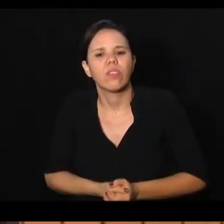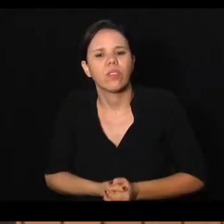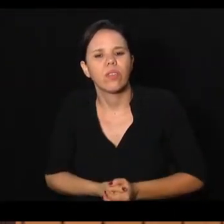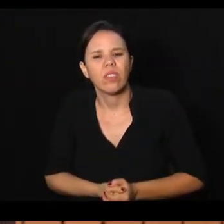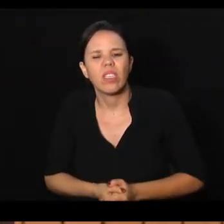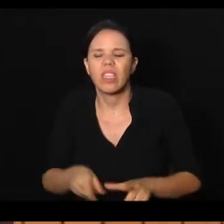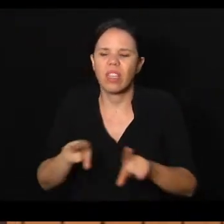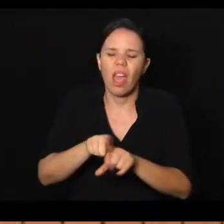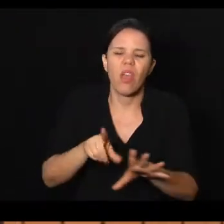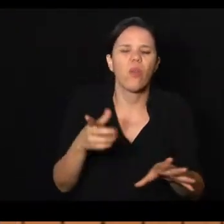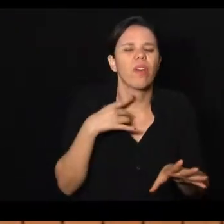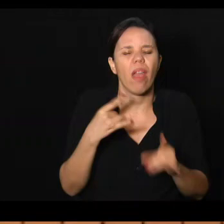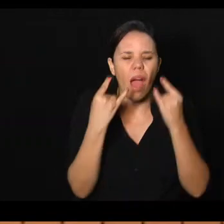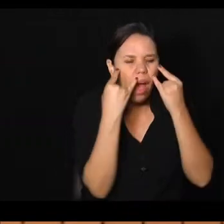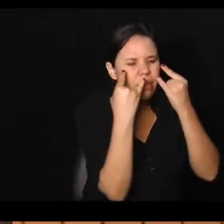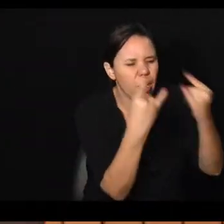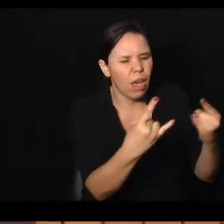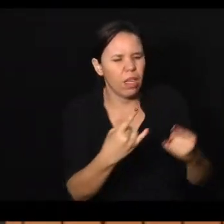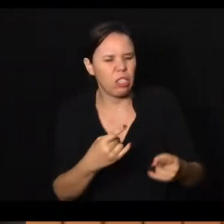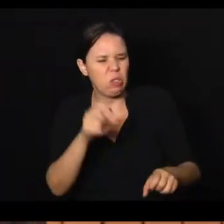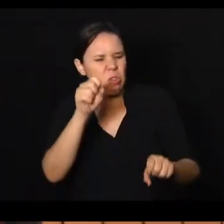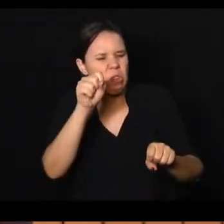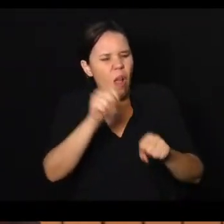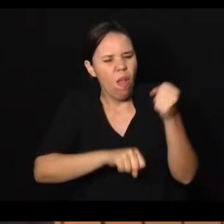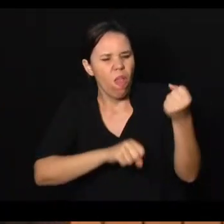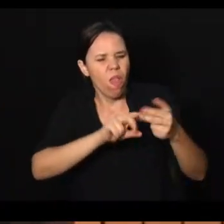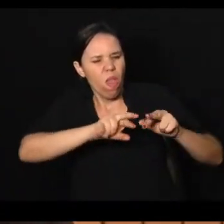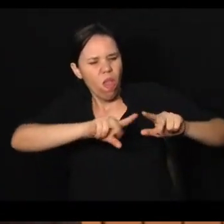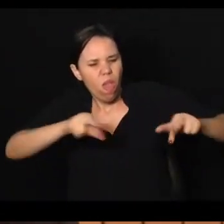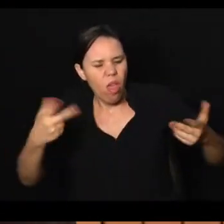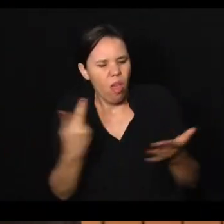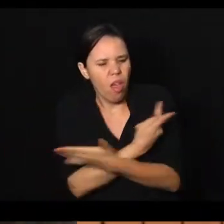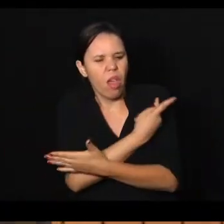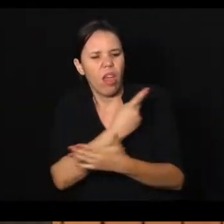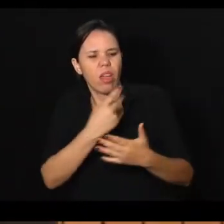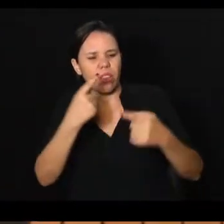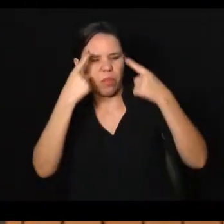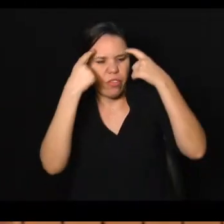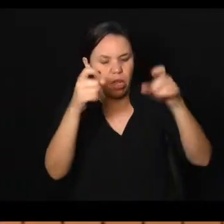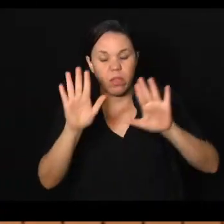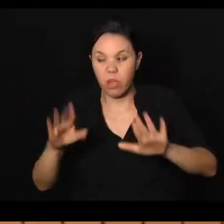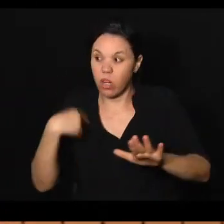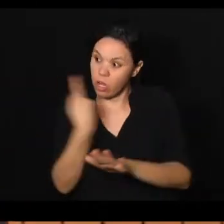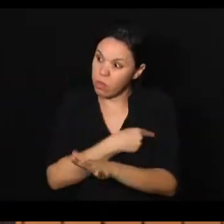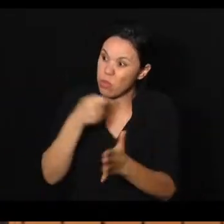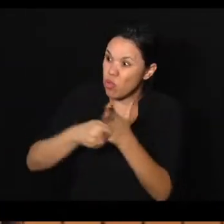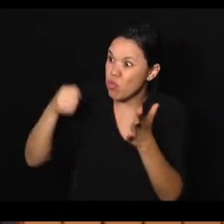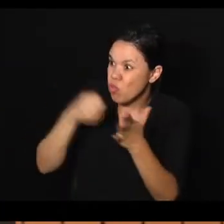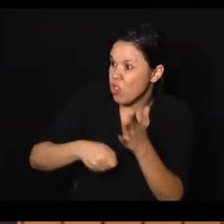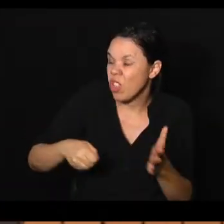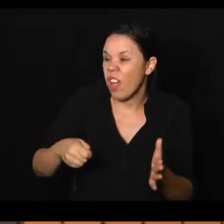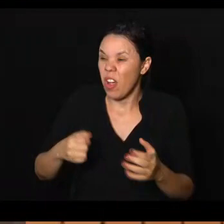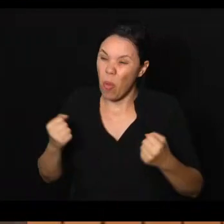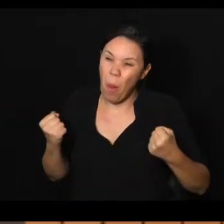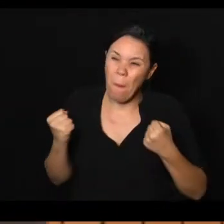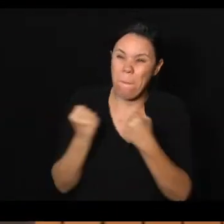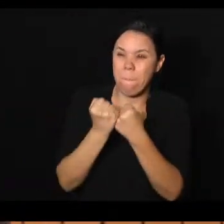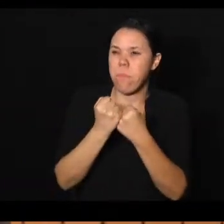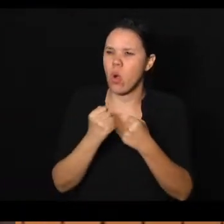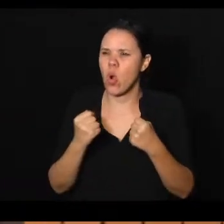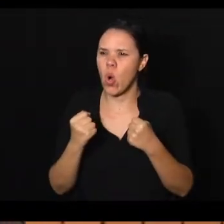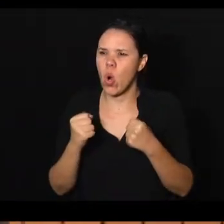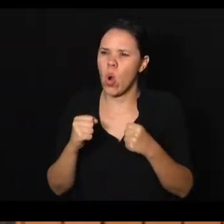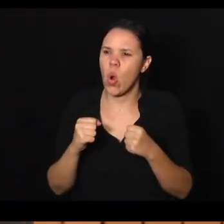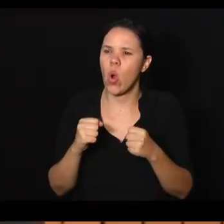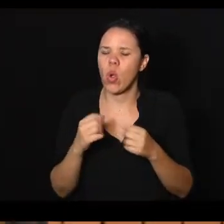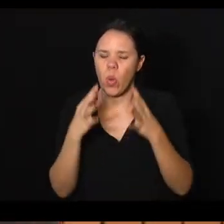pela violência. E nós precisamos nessa nação ter políticas públicas fortes voltadas para a juventude